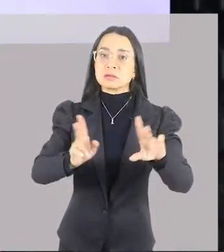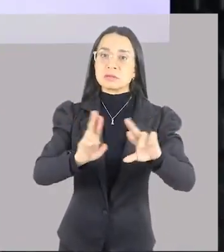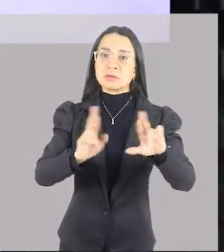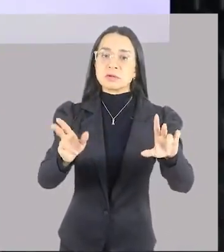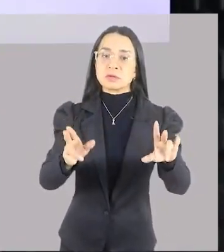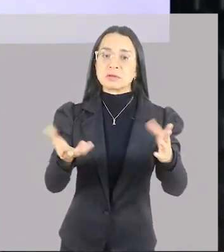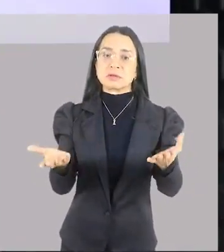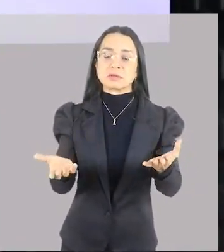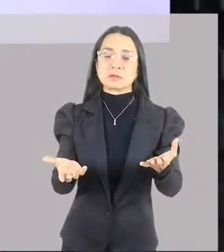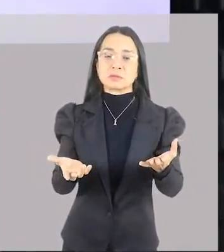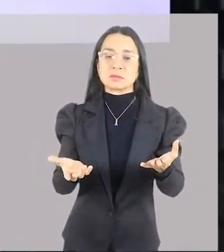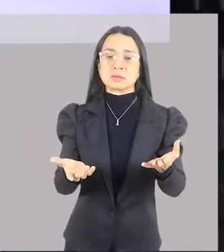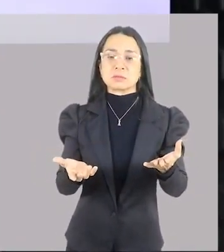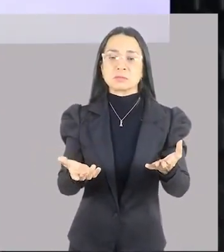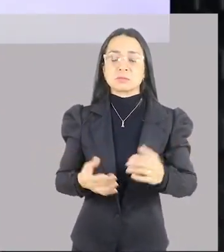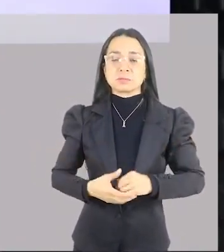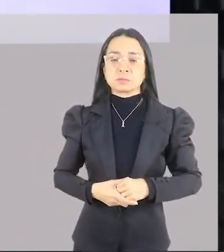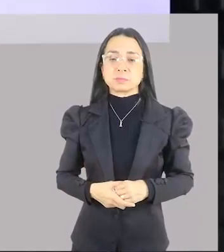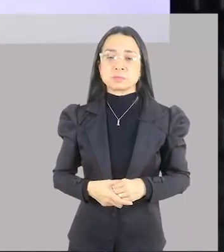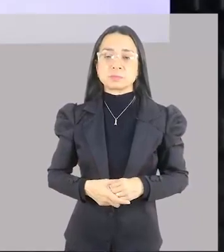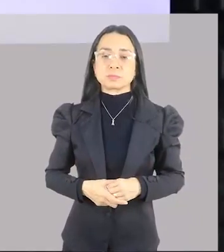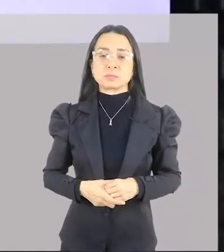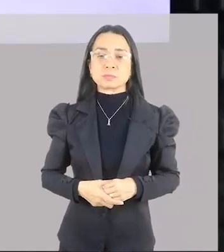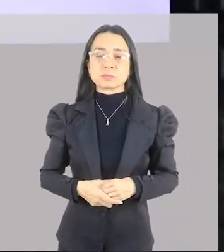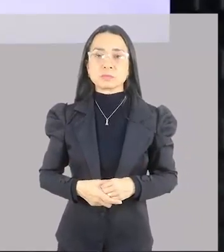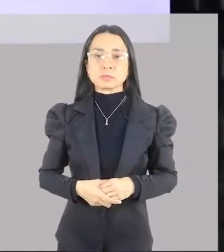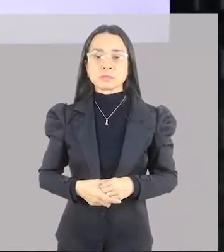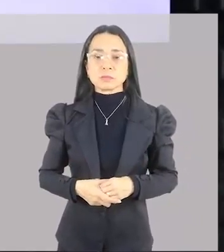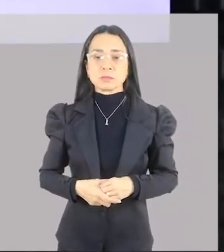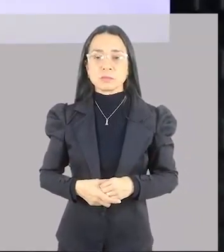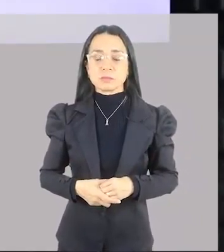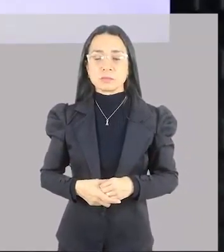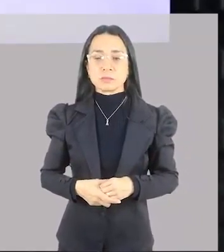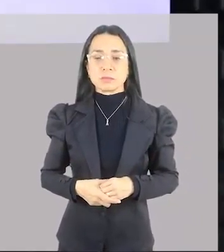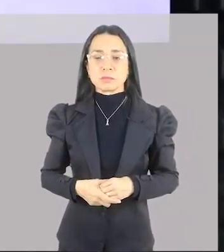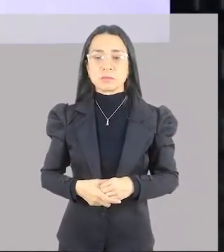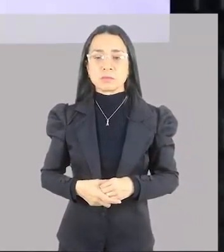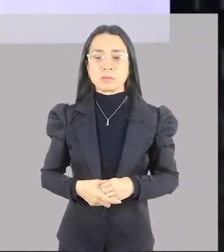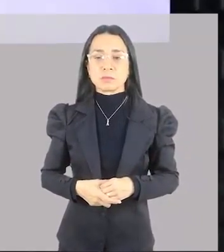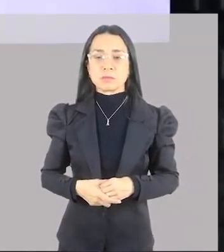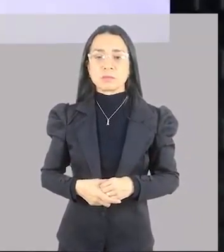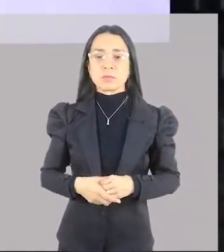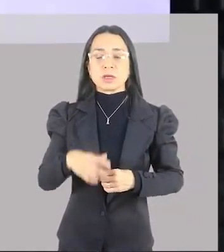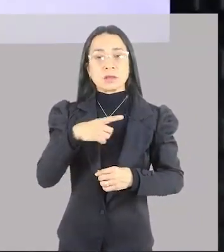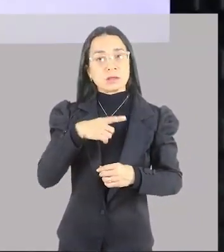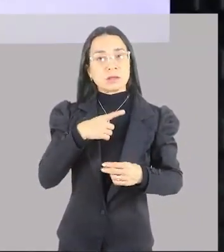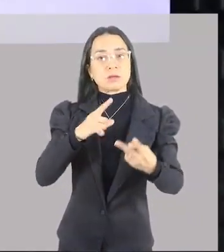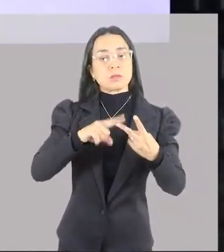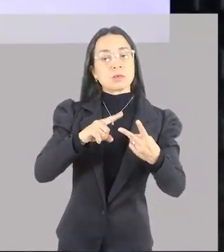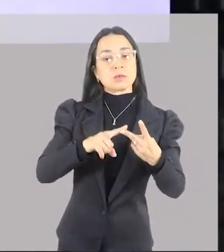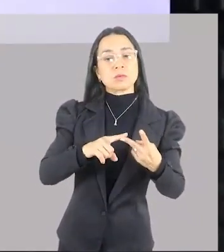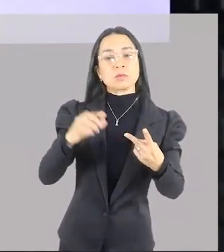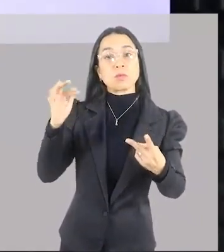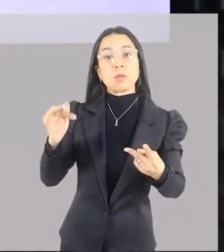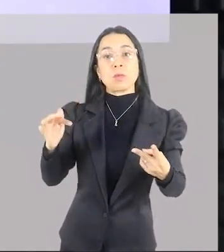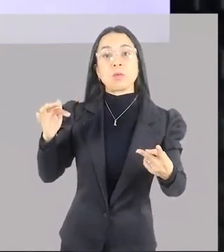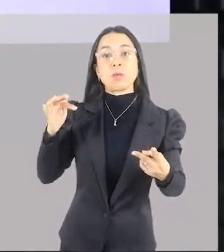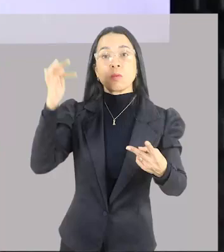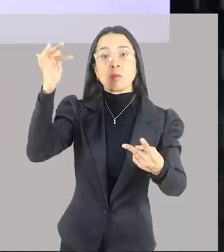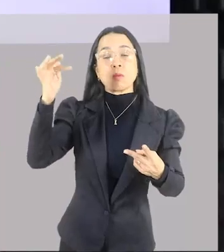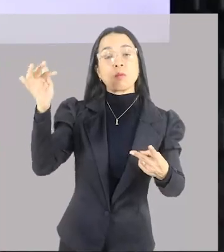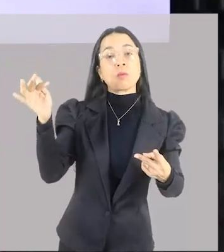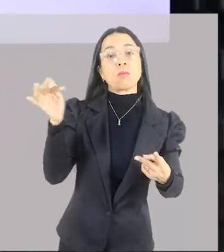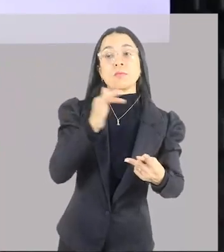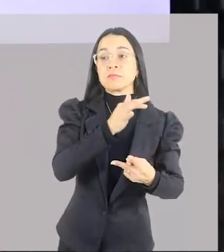dizer agressivo, mas é diferente do que se estava acostumado, tá? Aí nós temos o futurismo. O futurismo, ele